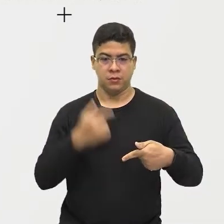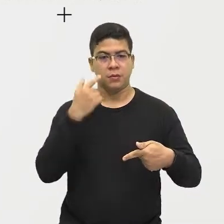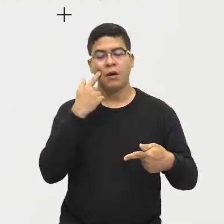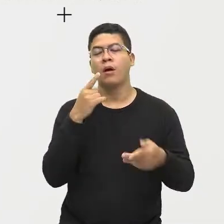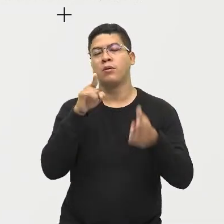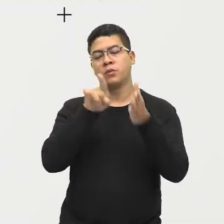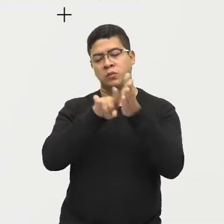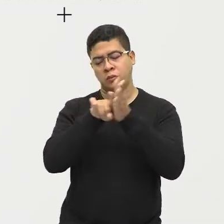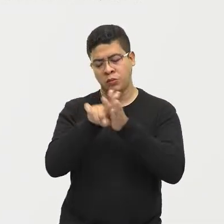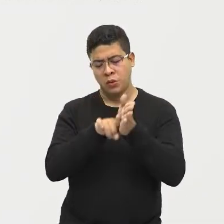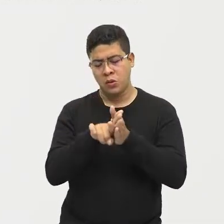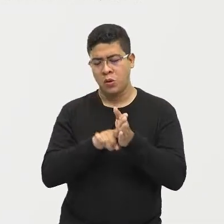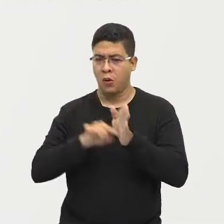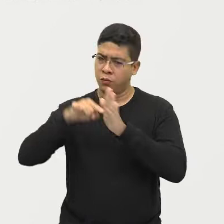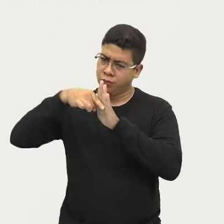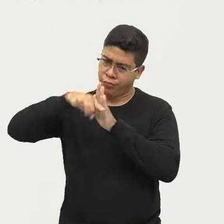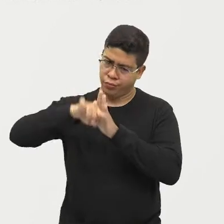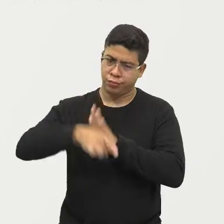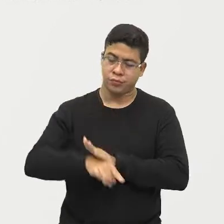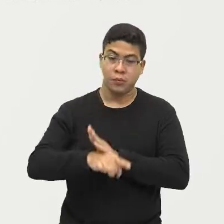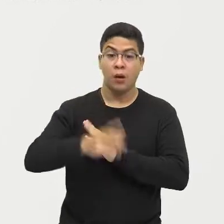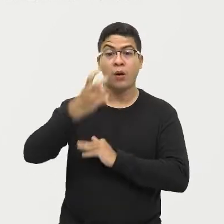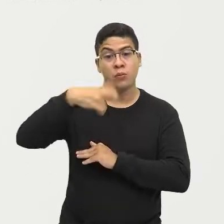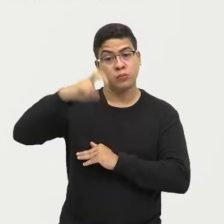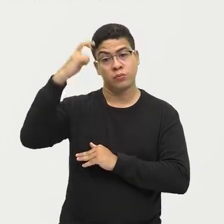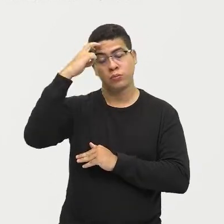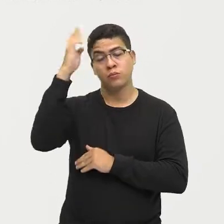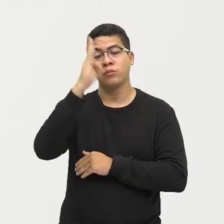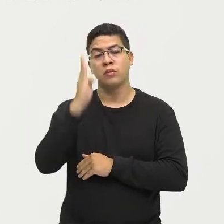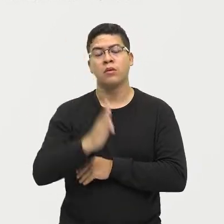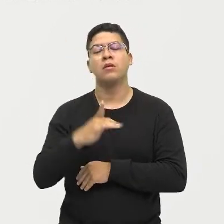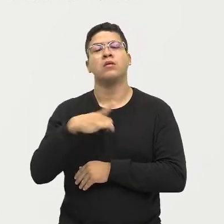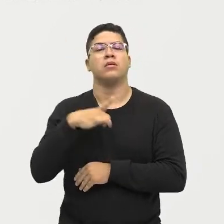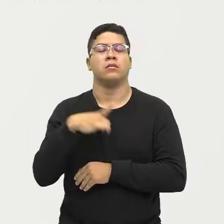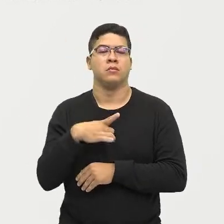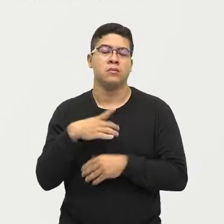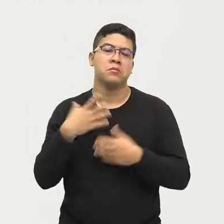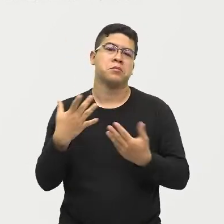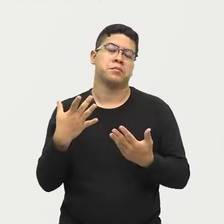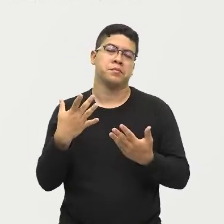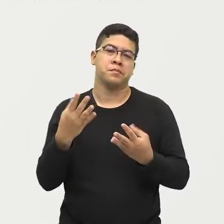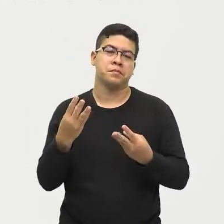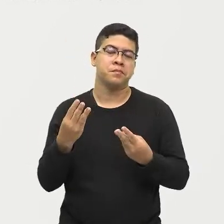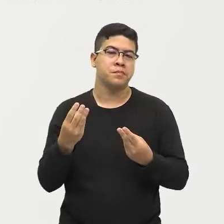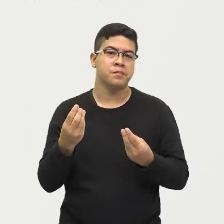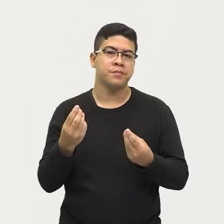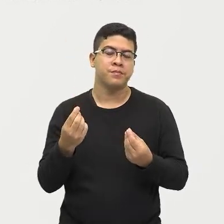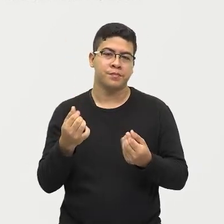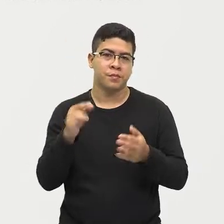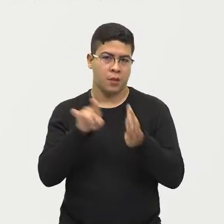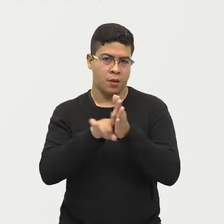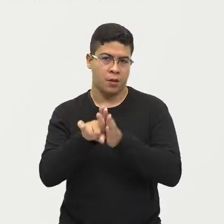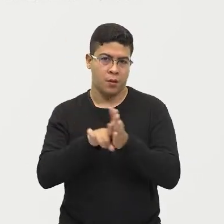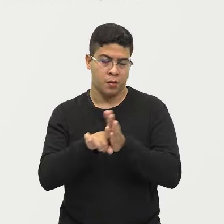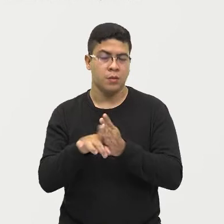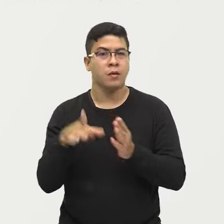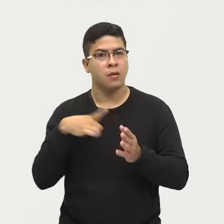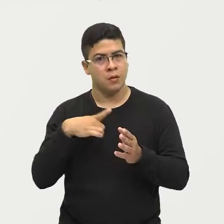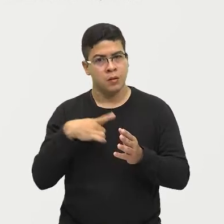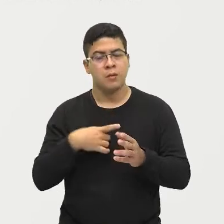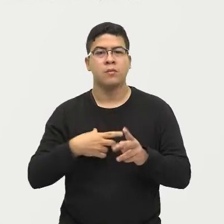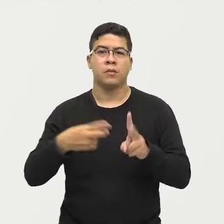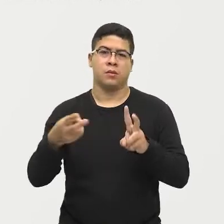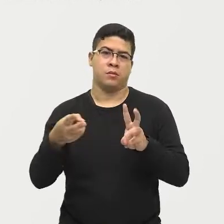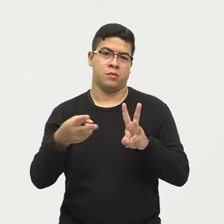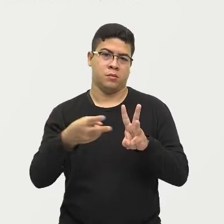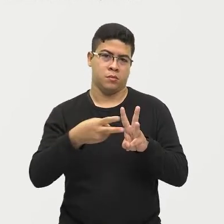cultura brasileira. Ele fez essa pesquisa, uma pesquisa inclusive sobre indígenas